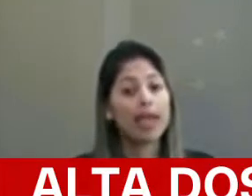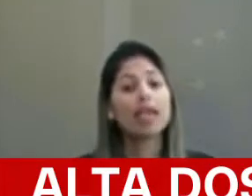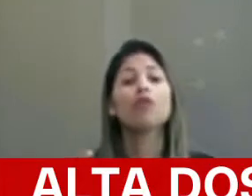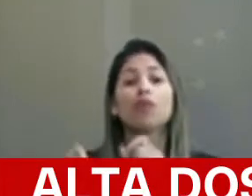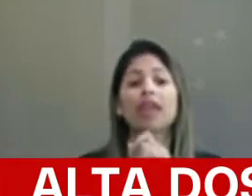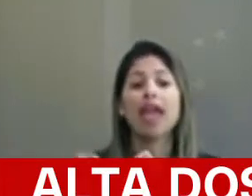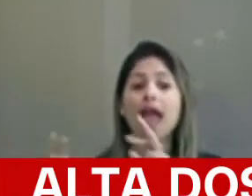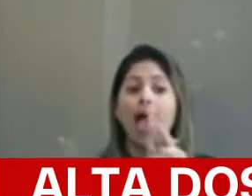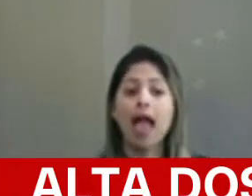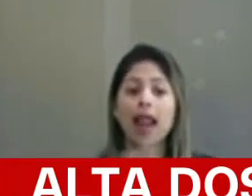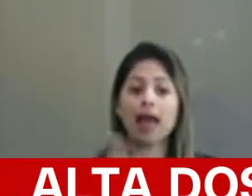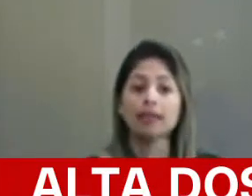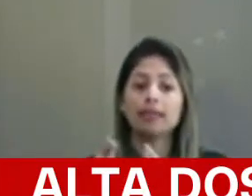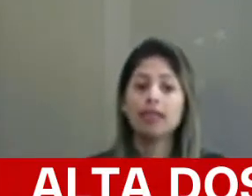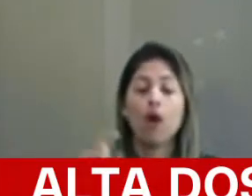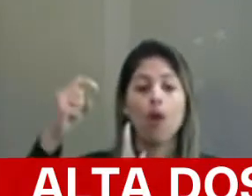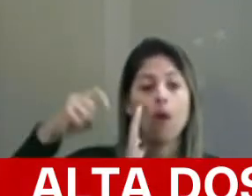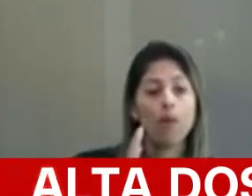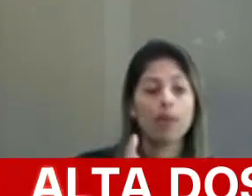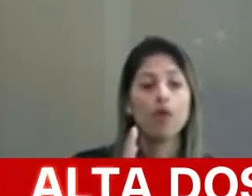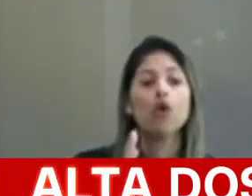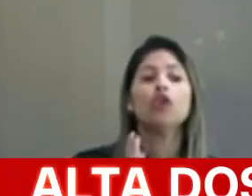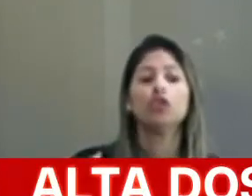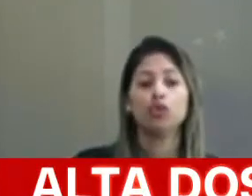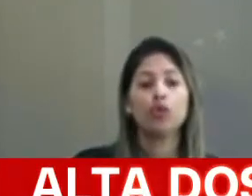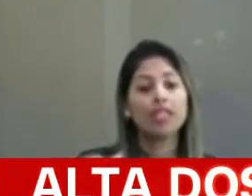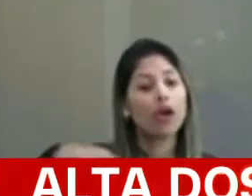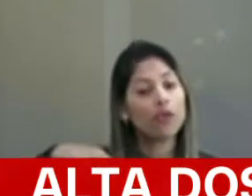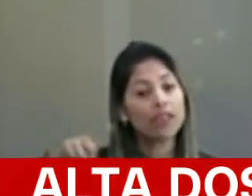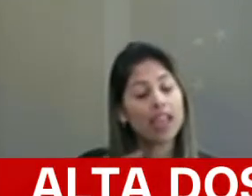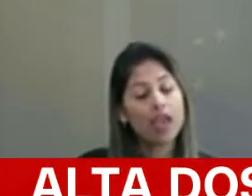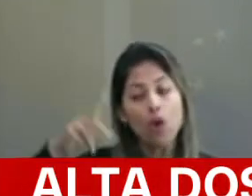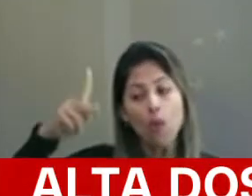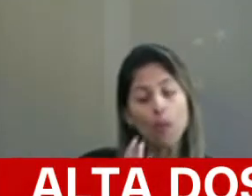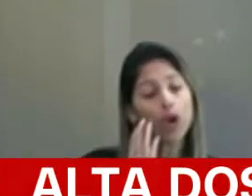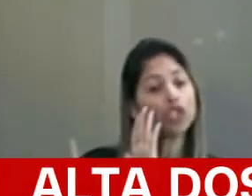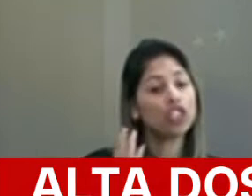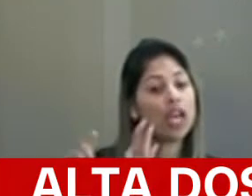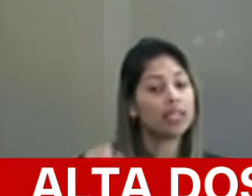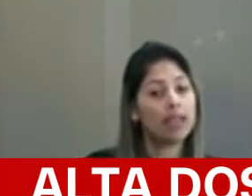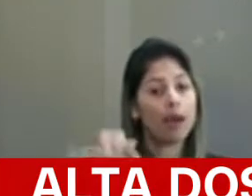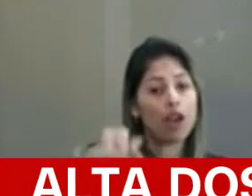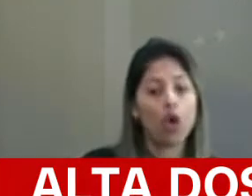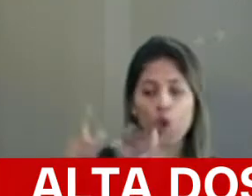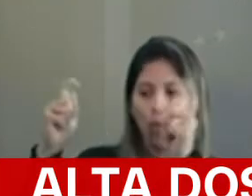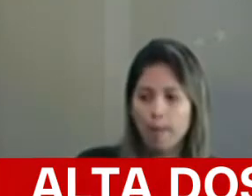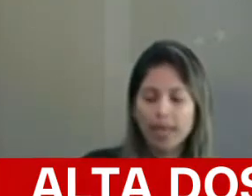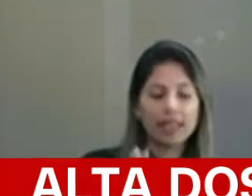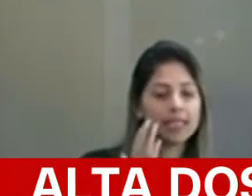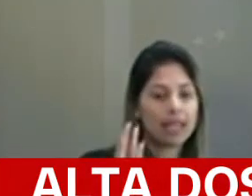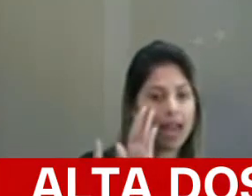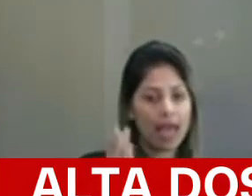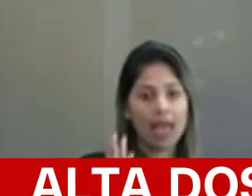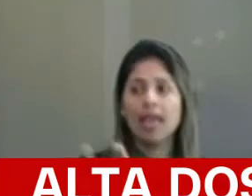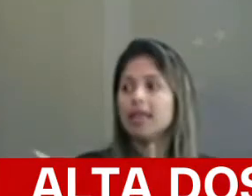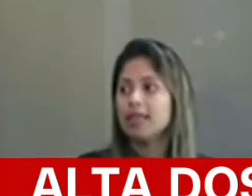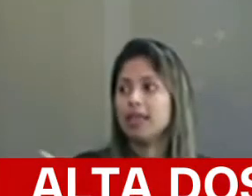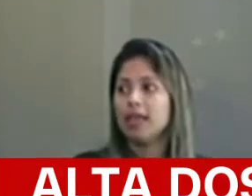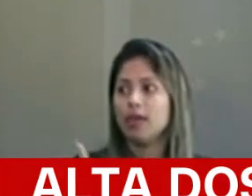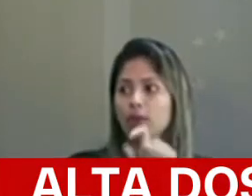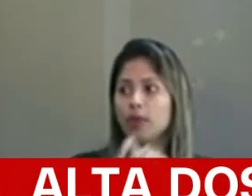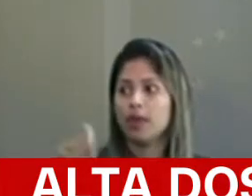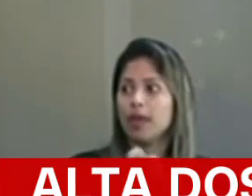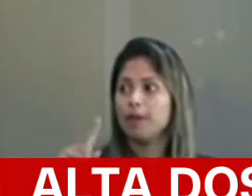imposto. Nesse sentido, o projeto se apoia na competência legislativa estabelecida no